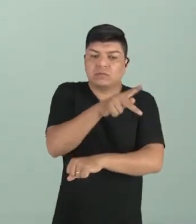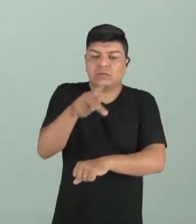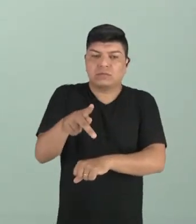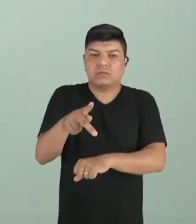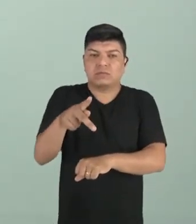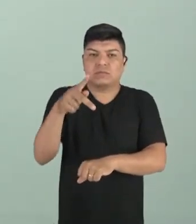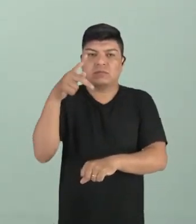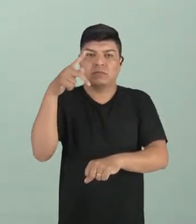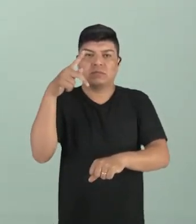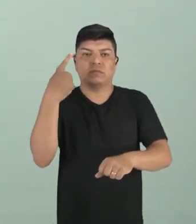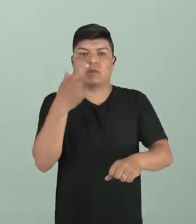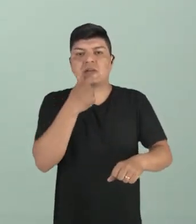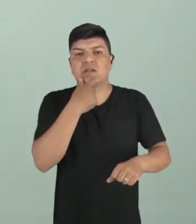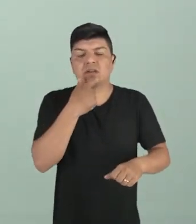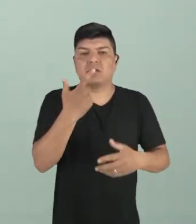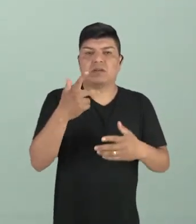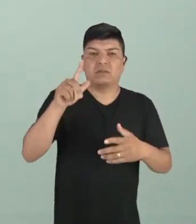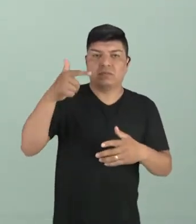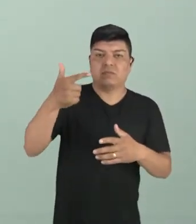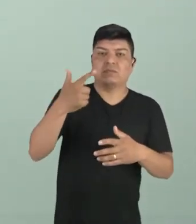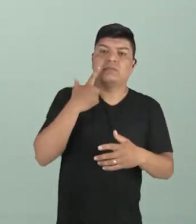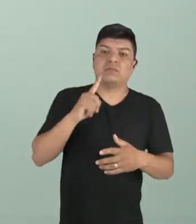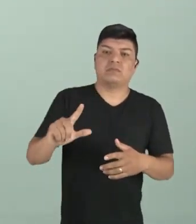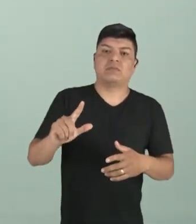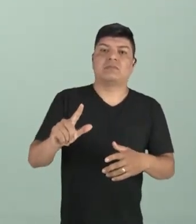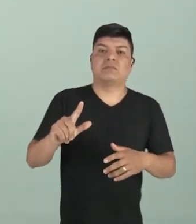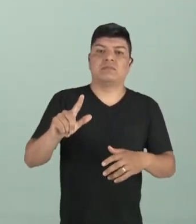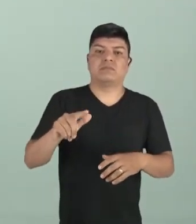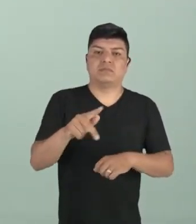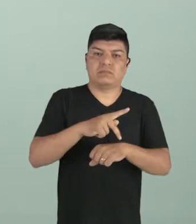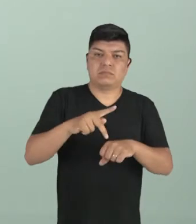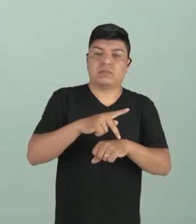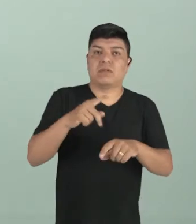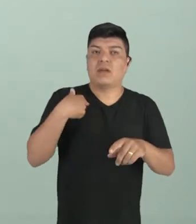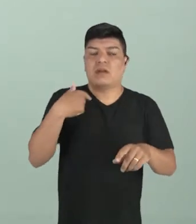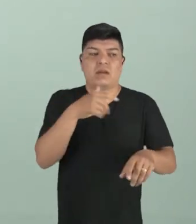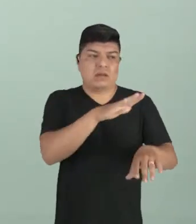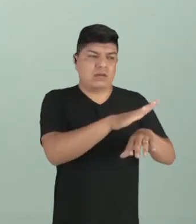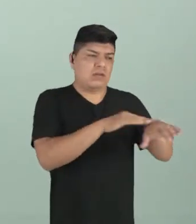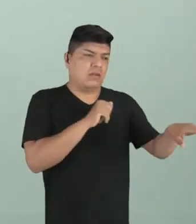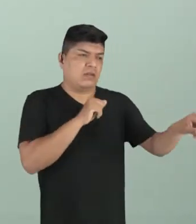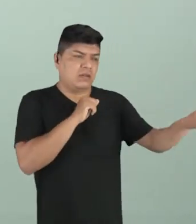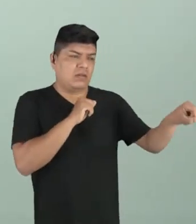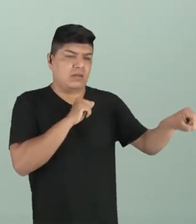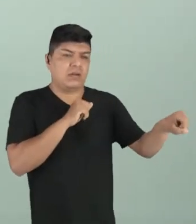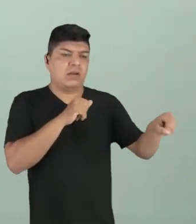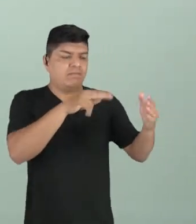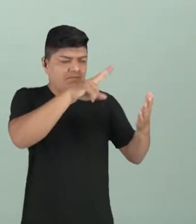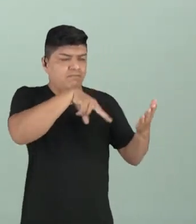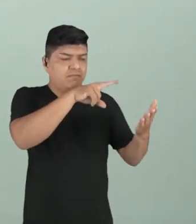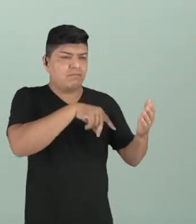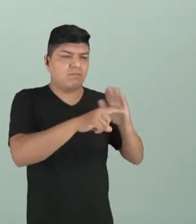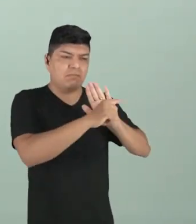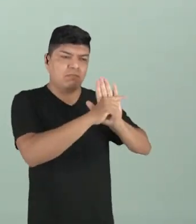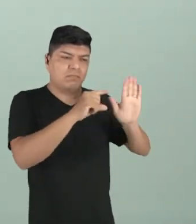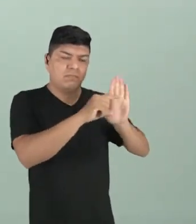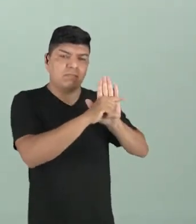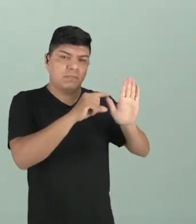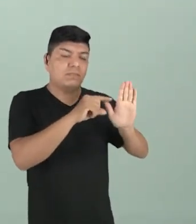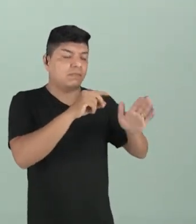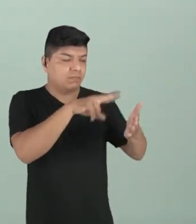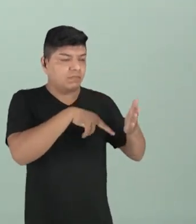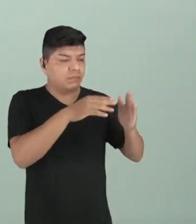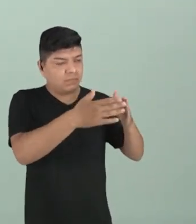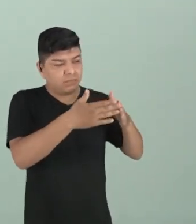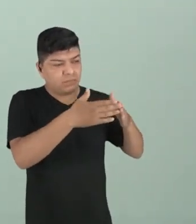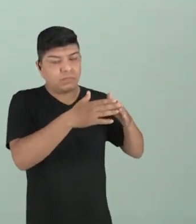língua estrangeira, quando está fazendo uma leitura compartilhada, pedirem: "Ah, fulano, lê aí para nós um parágrafo", né, ler um parágrafo, que é ler um